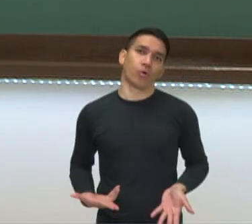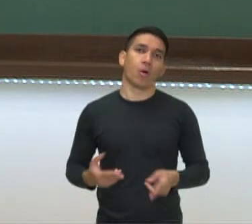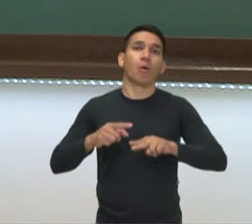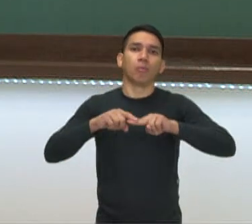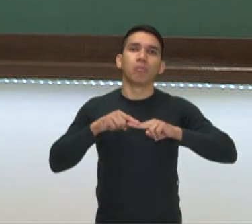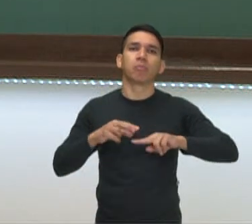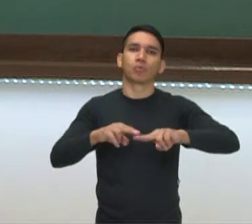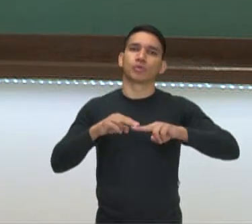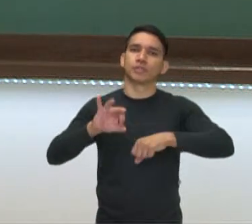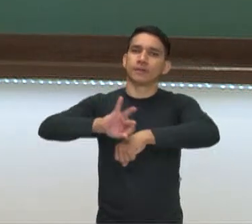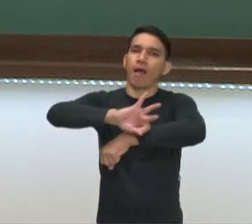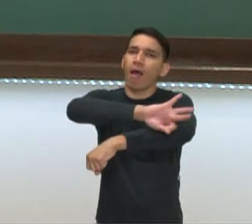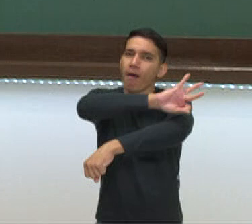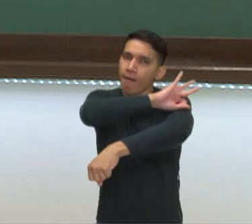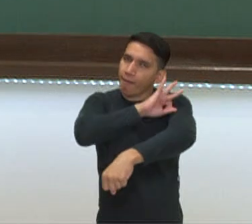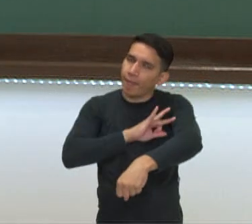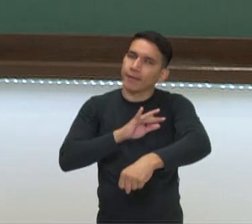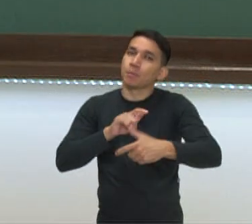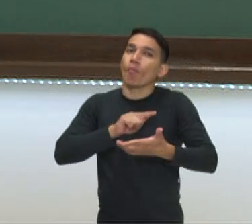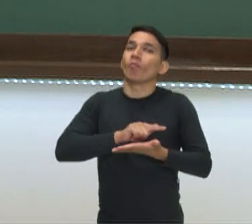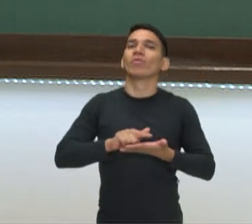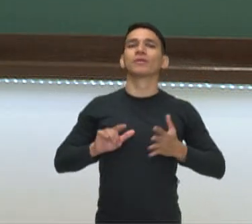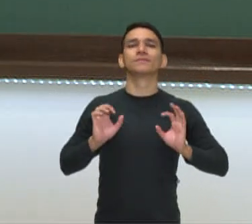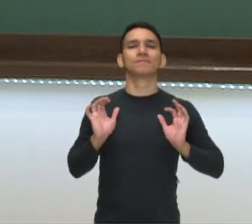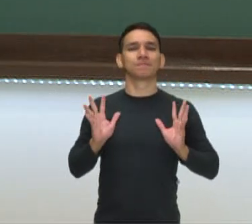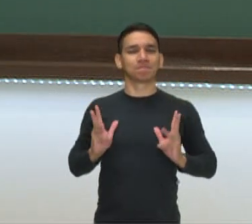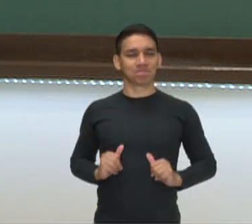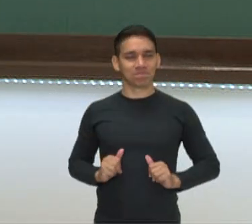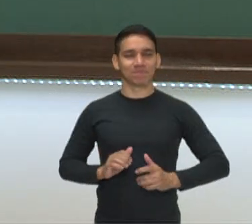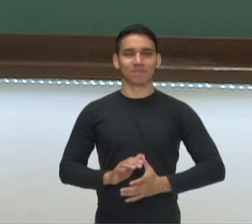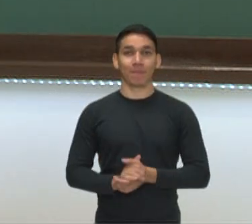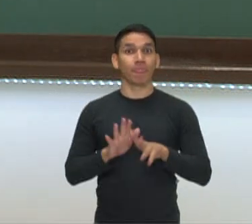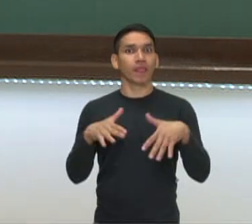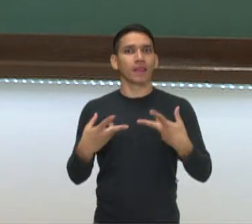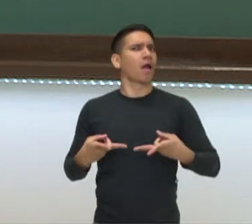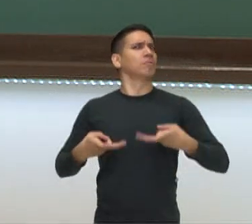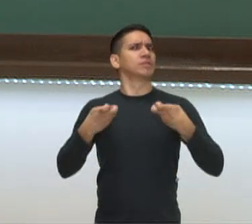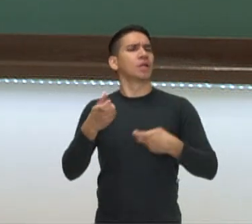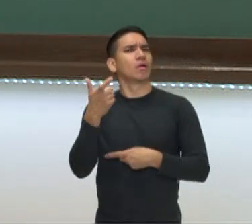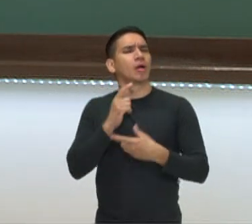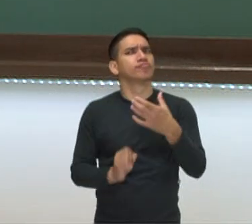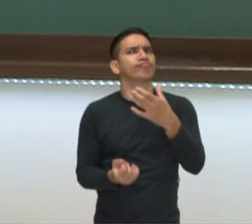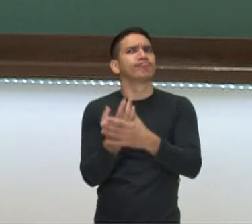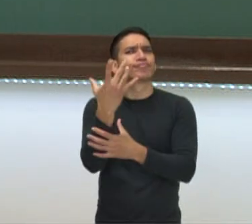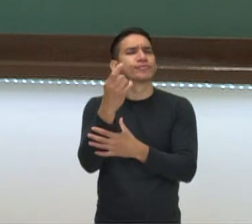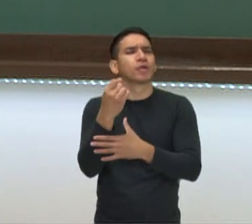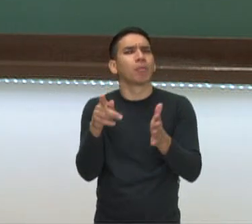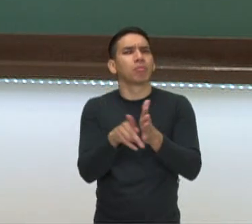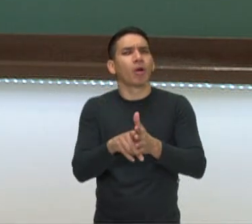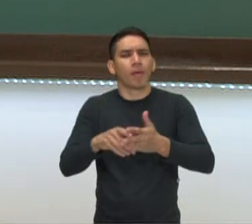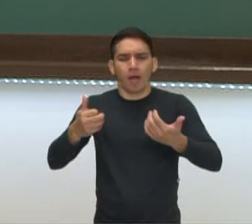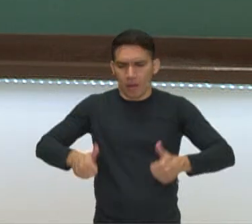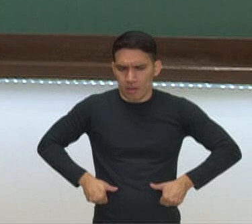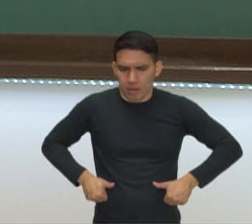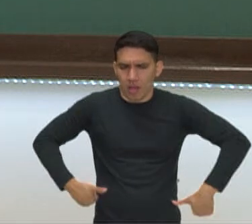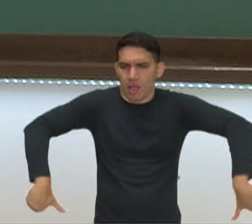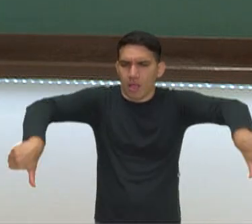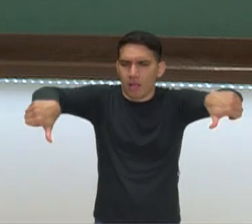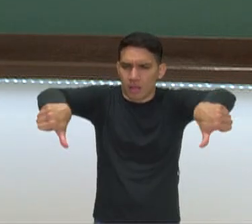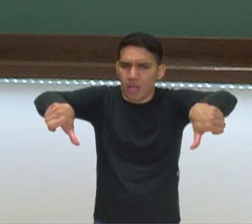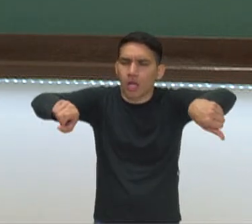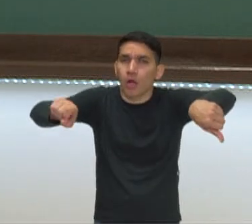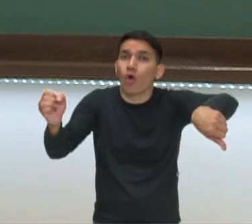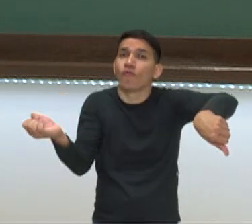nossas células, tá? Então, pensando, né, em desenvolver rins artificiais, o papel desses rins